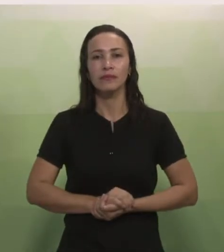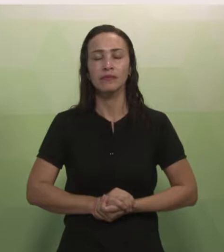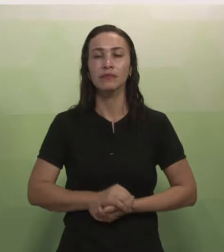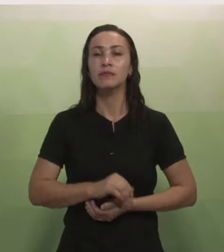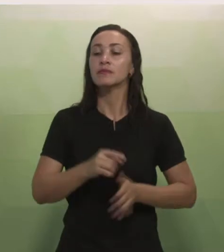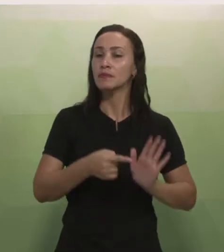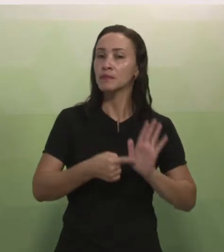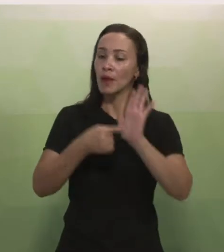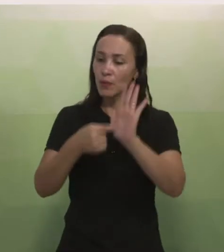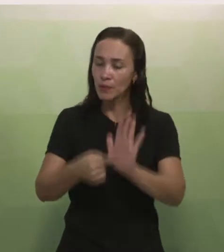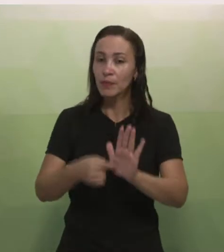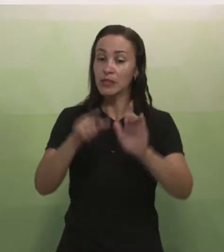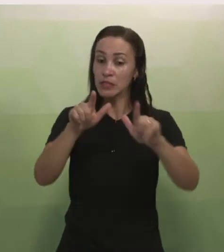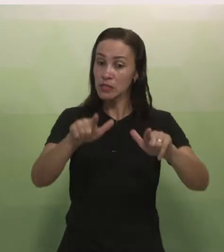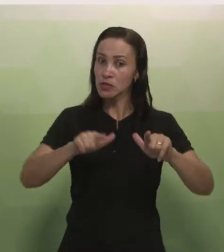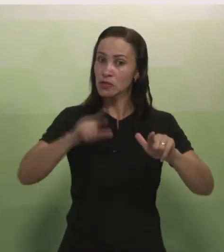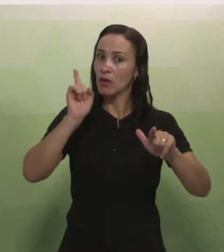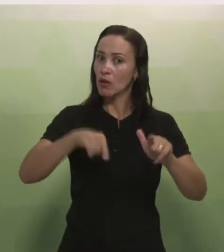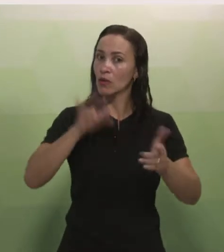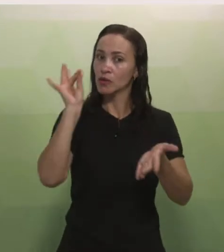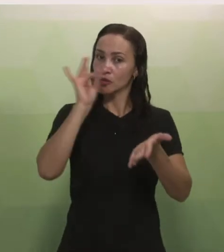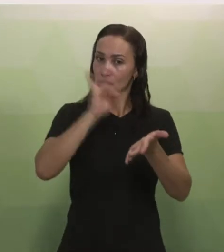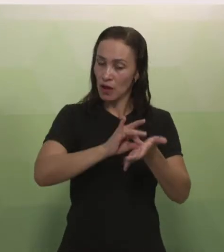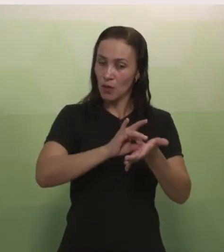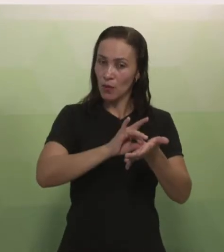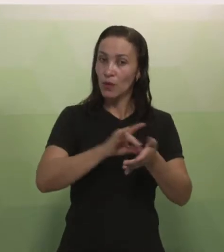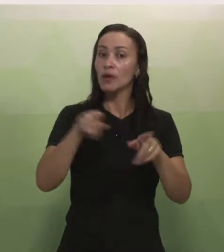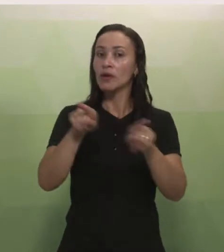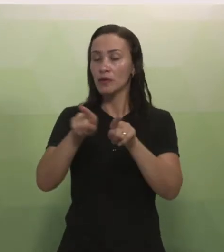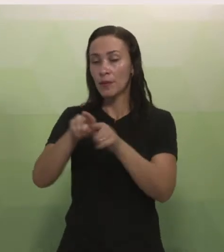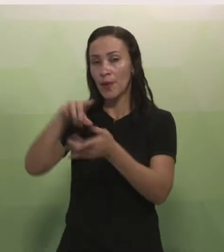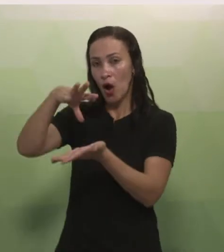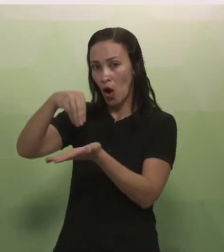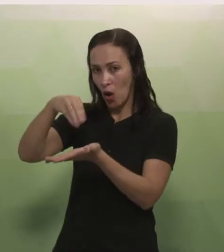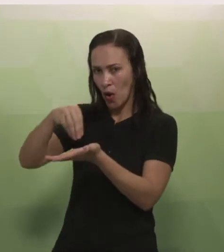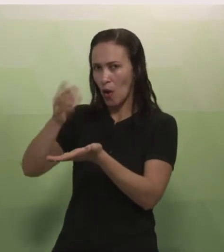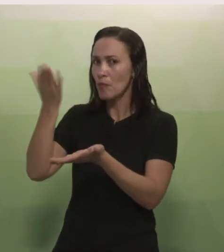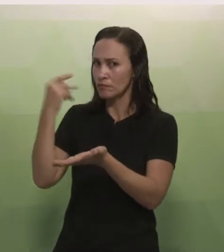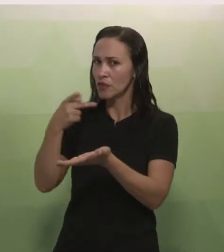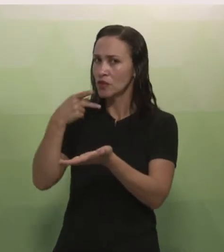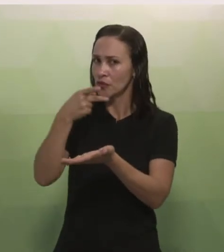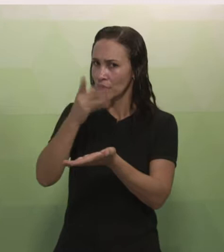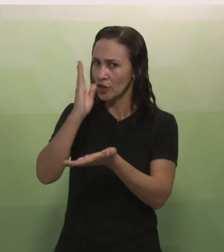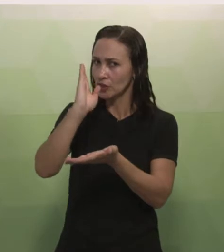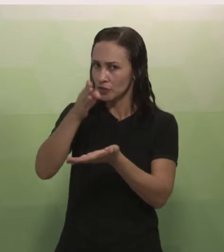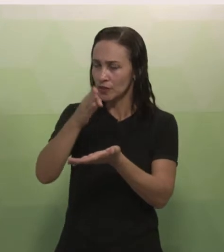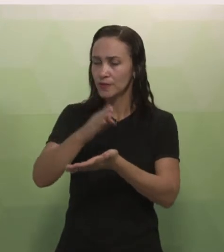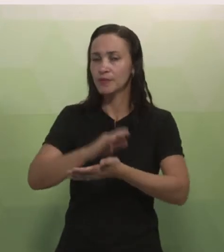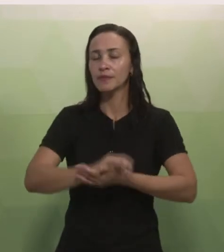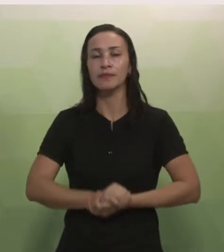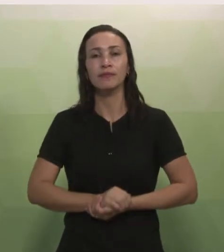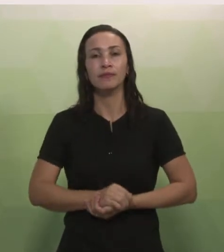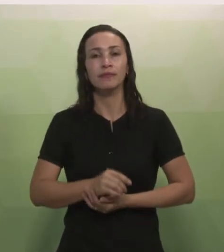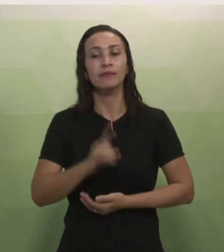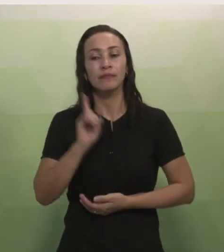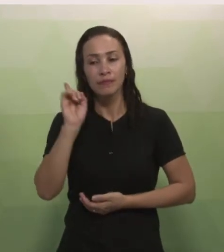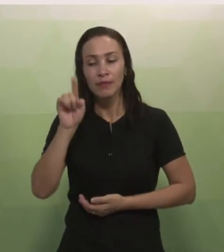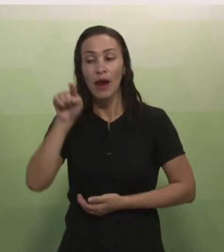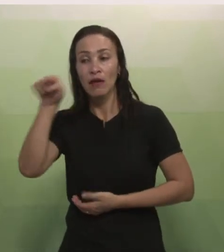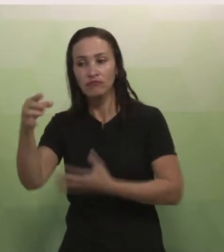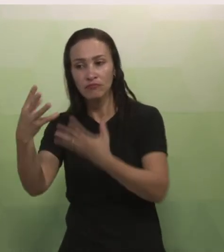Vai apresentar o certificado original e uma cópia, como eu coloquei anteriormente, para que